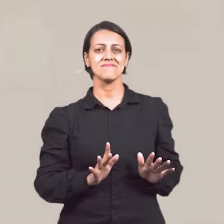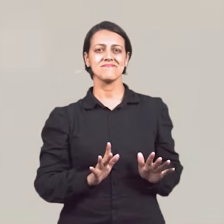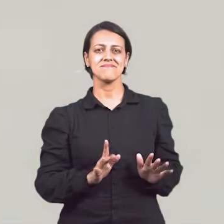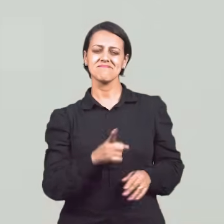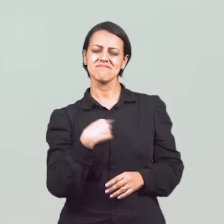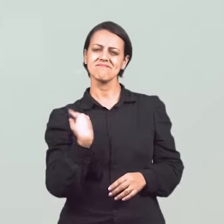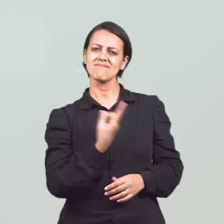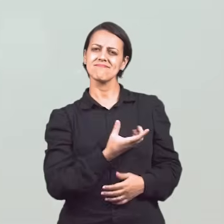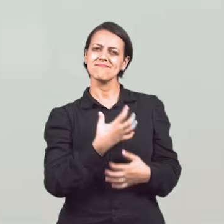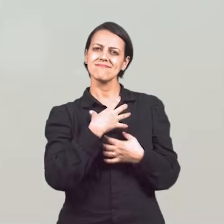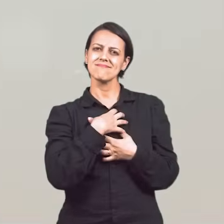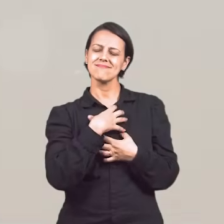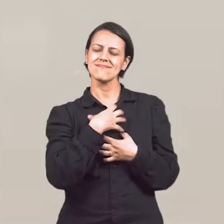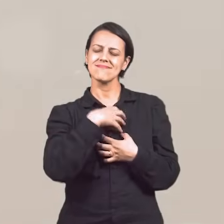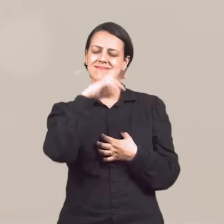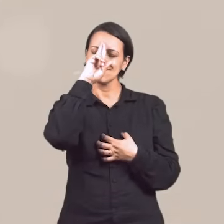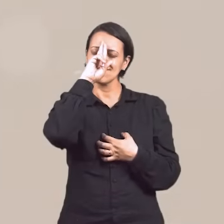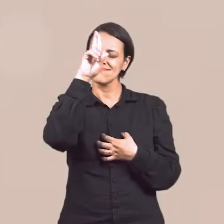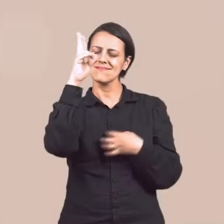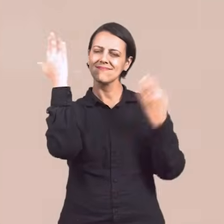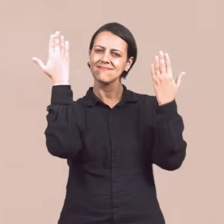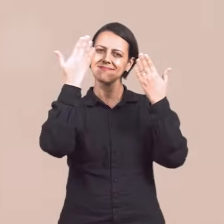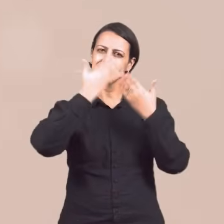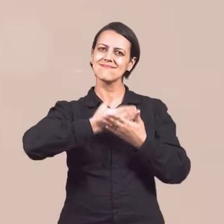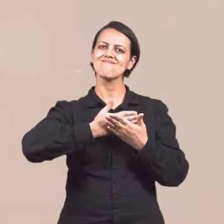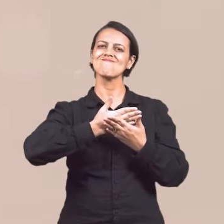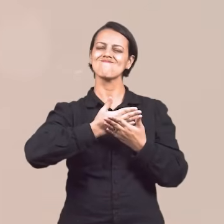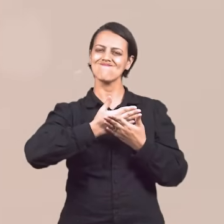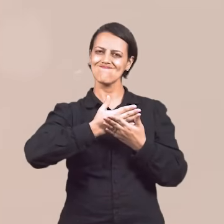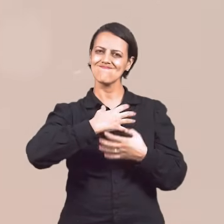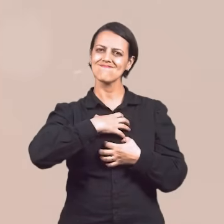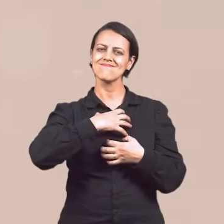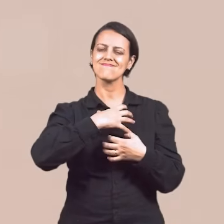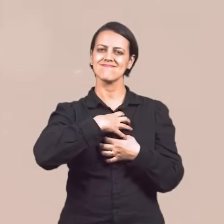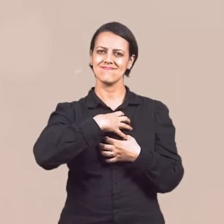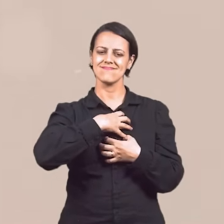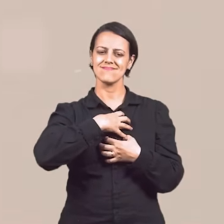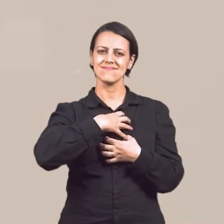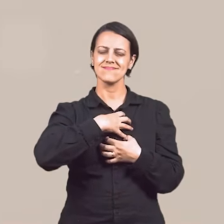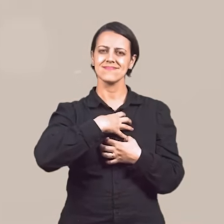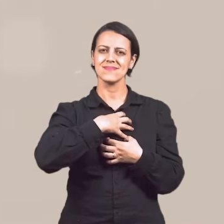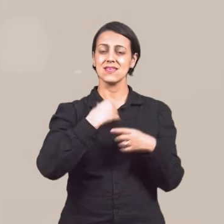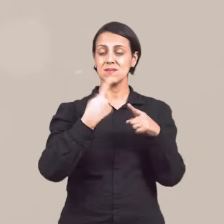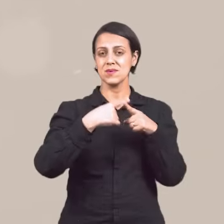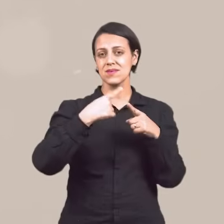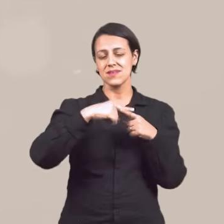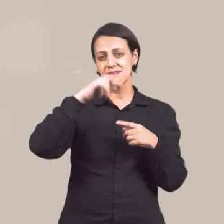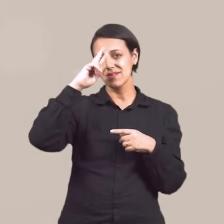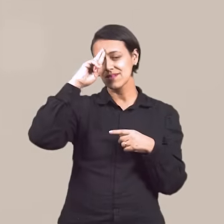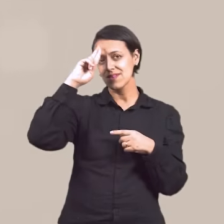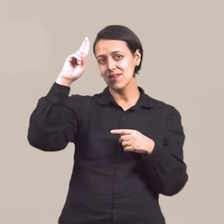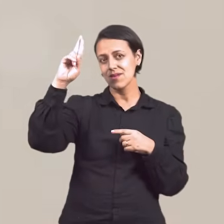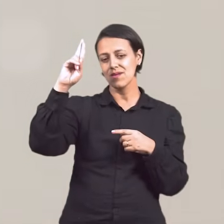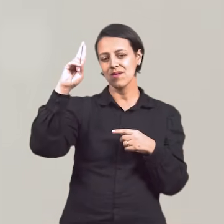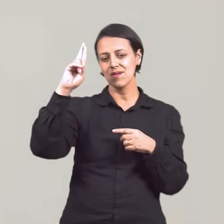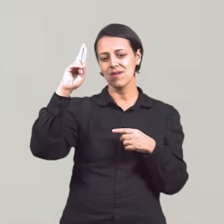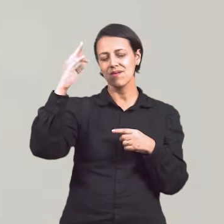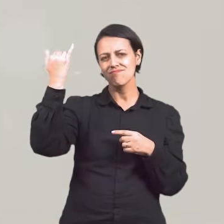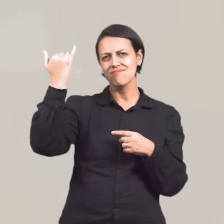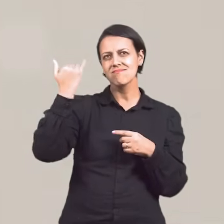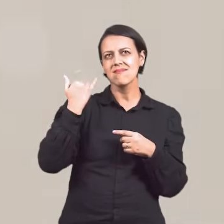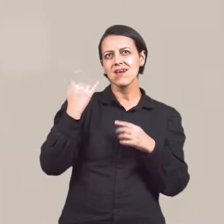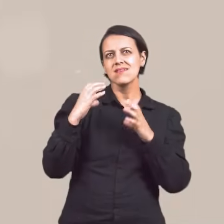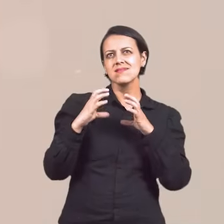sobre a madrugada, o que ela representa na sua vida? A madrugada é uma bênção que a